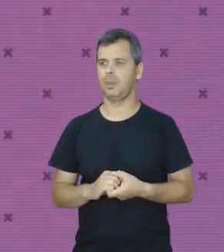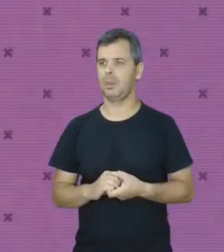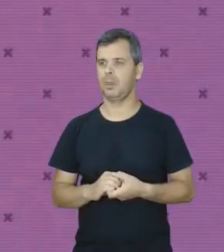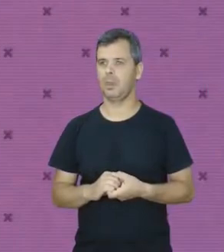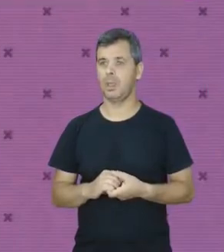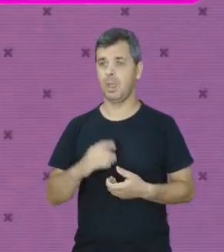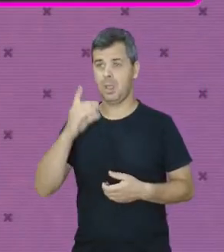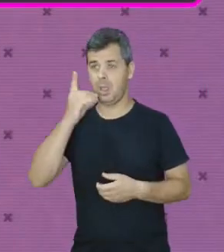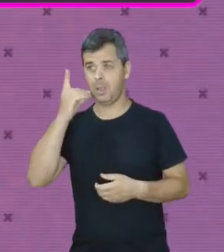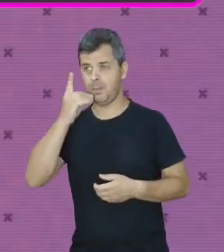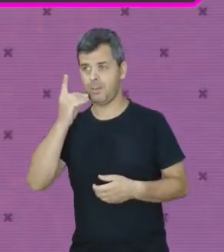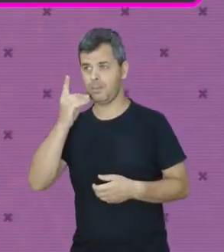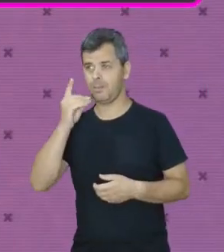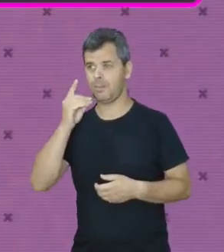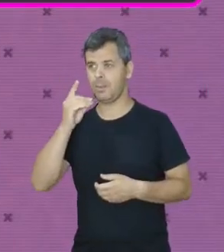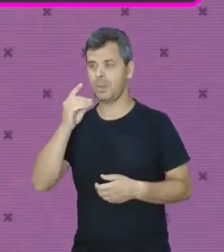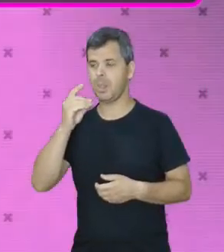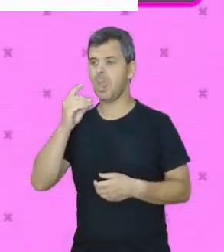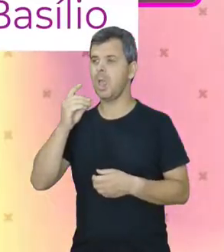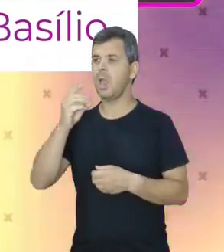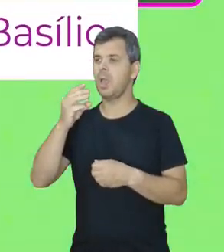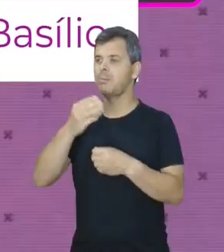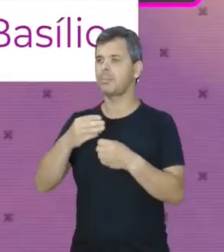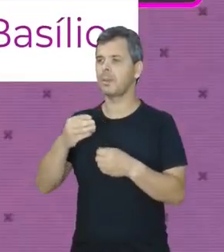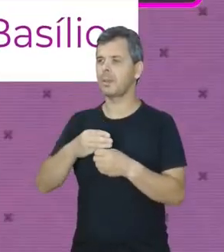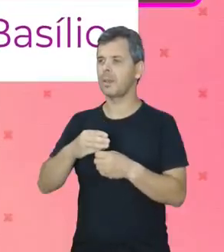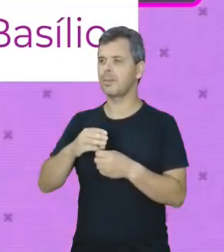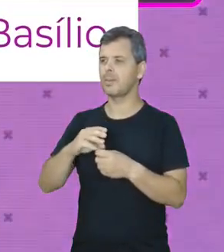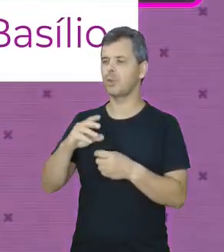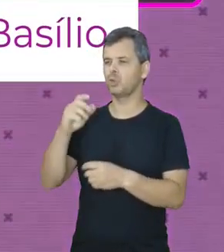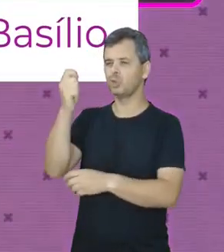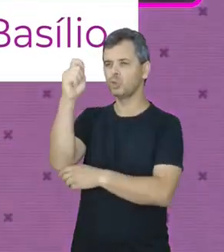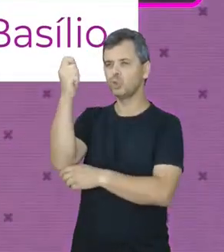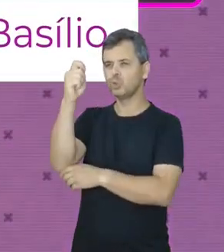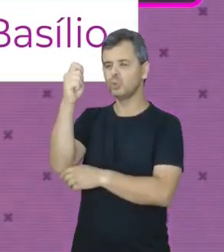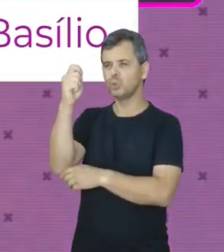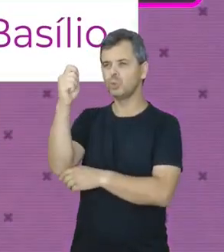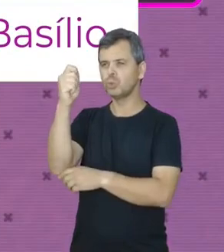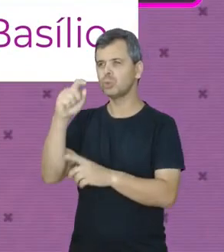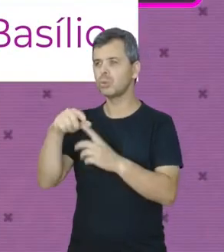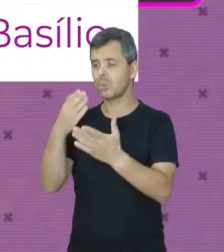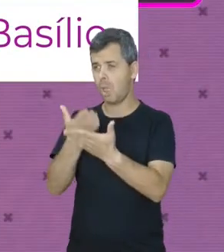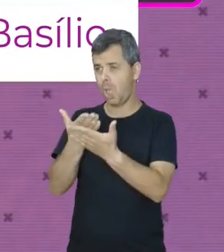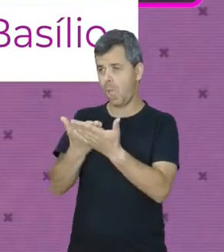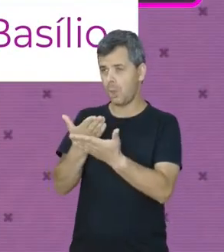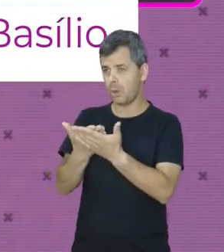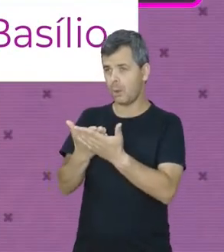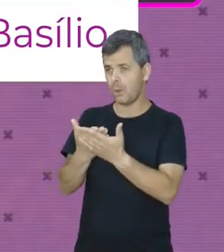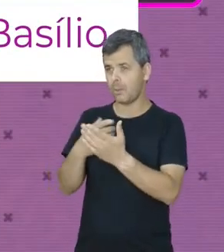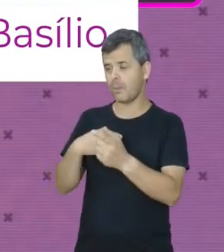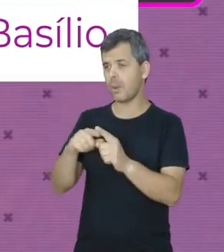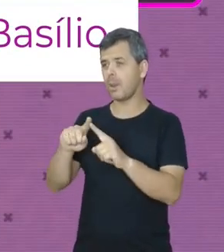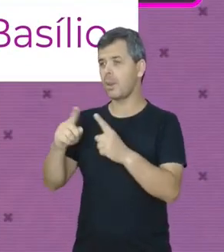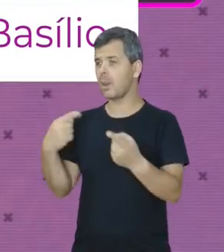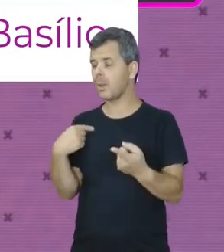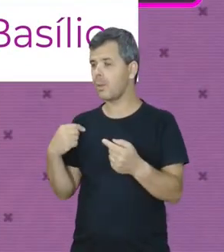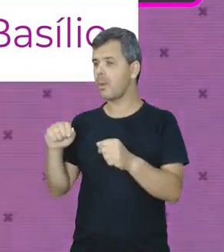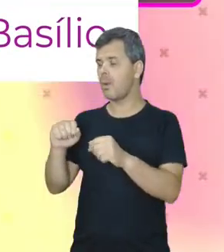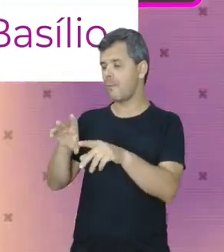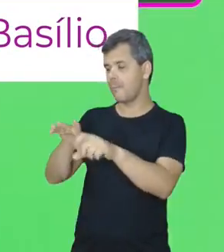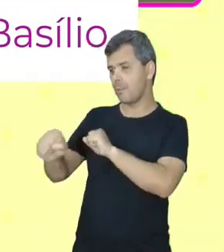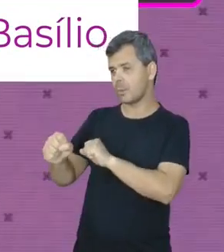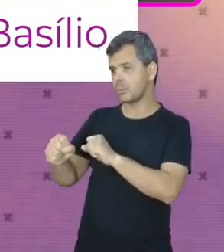A deputada estadual pelo Rio Grande do Norte, Divaneide Basílio, participa da aula desta quinta-feira no TV Elas por Elas